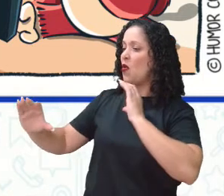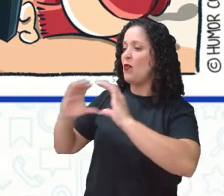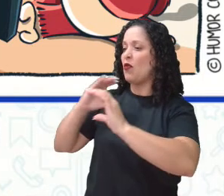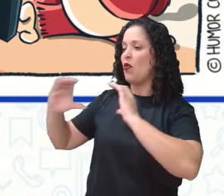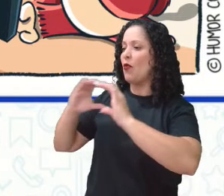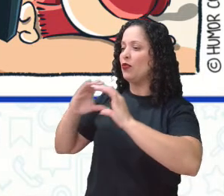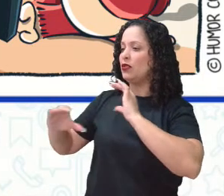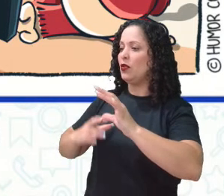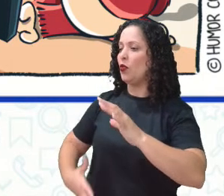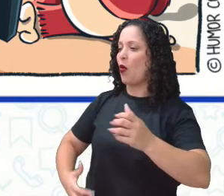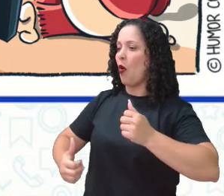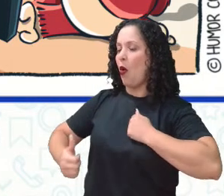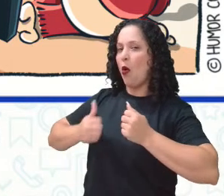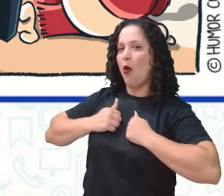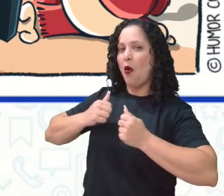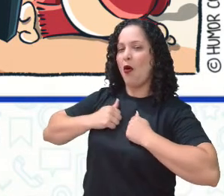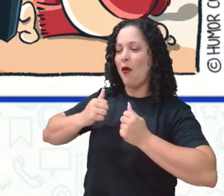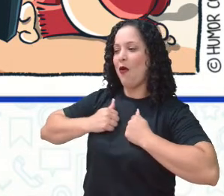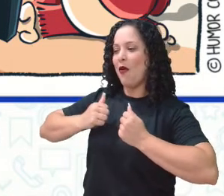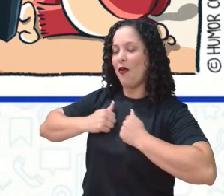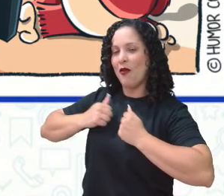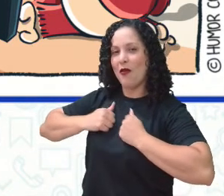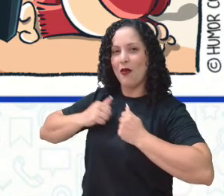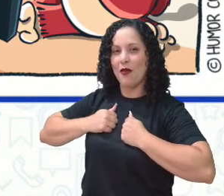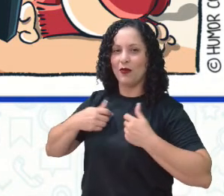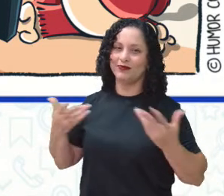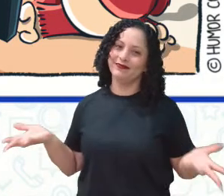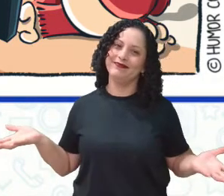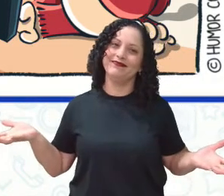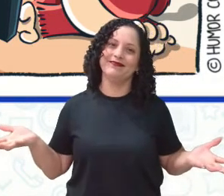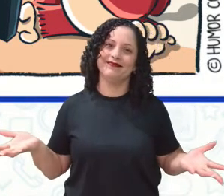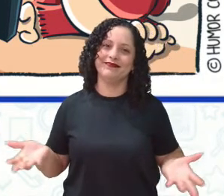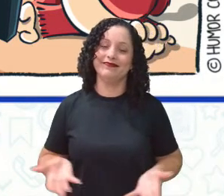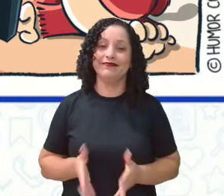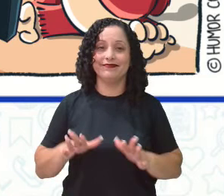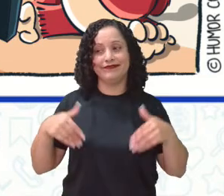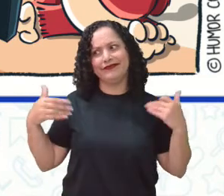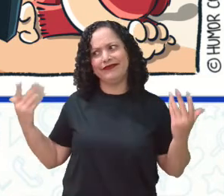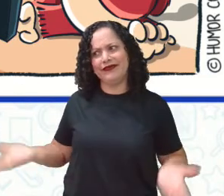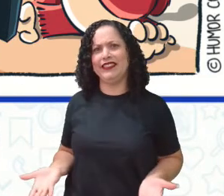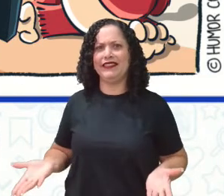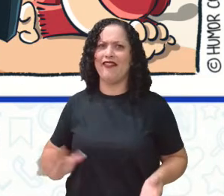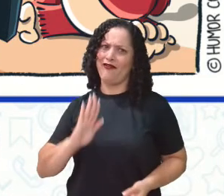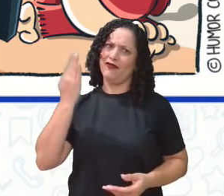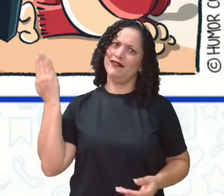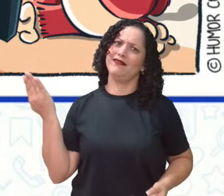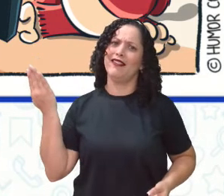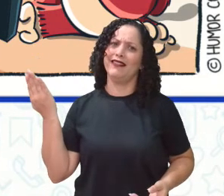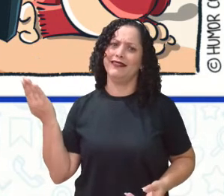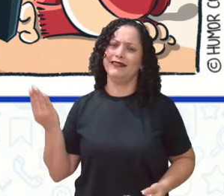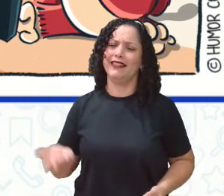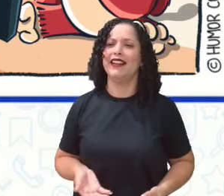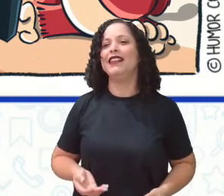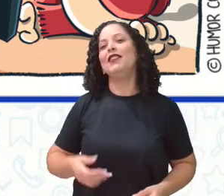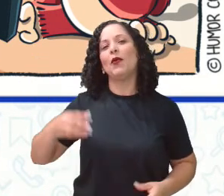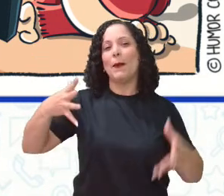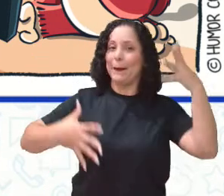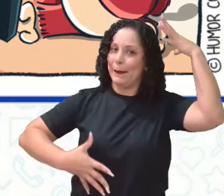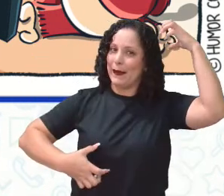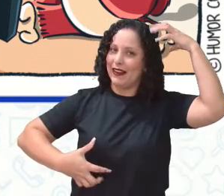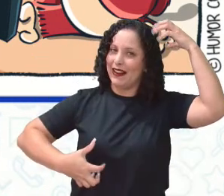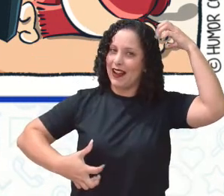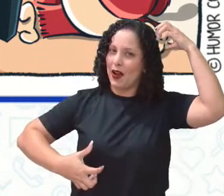com ha, enfim, hipocrisia. Caco, não é? Com a sua